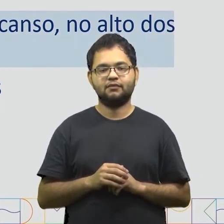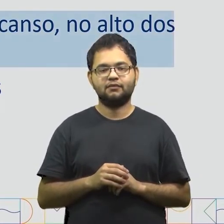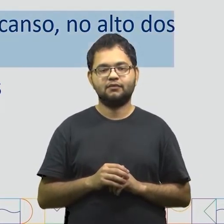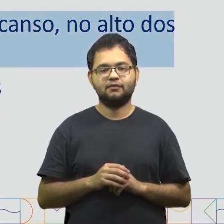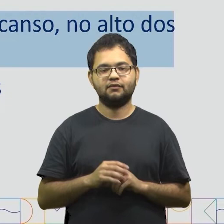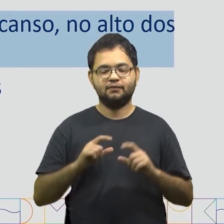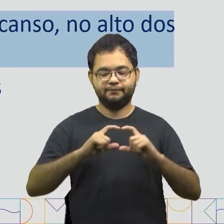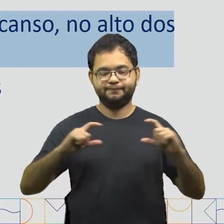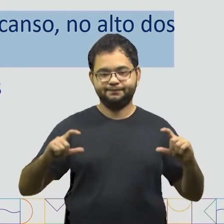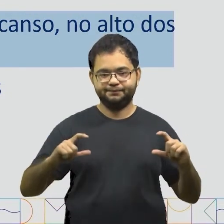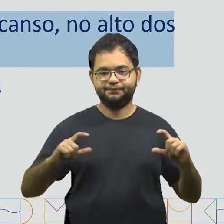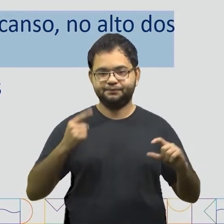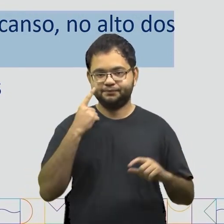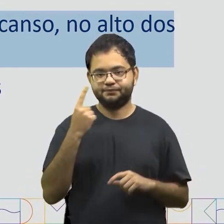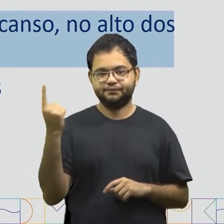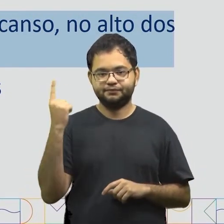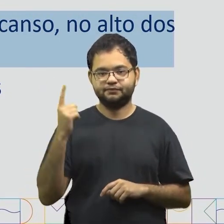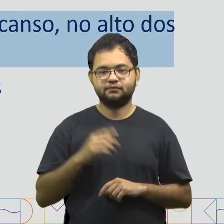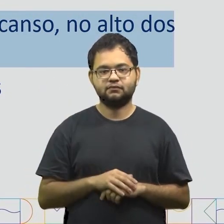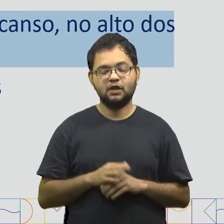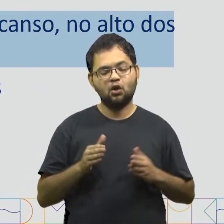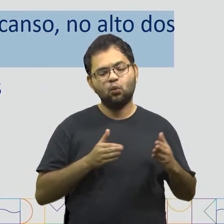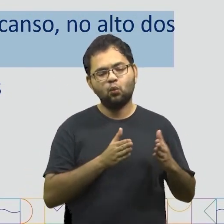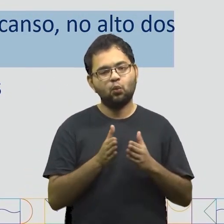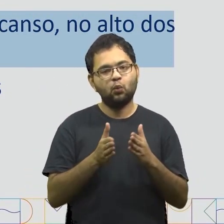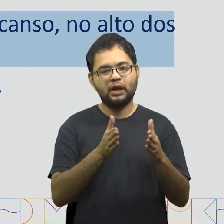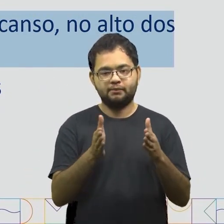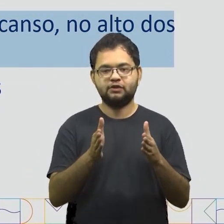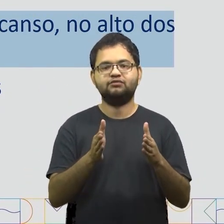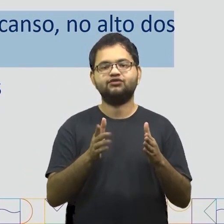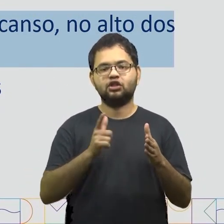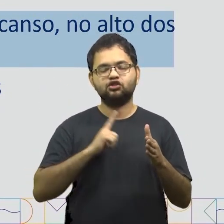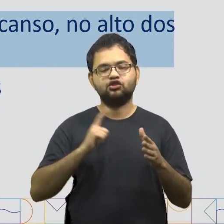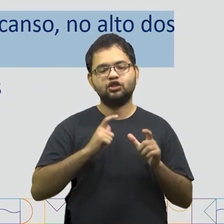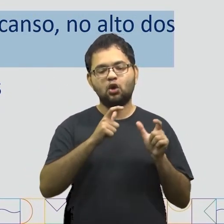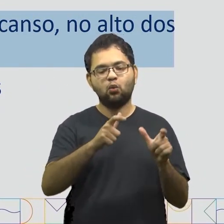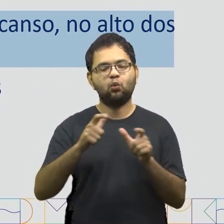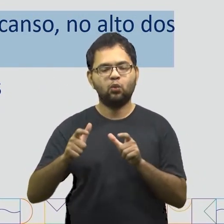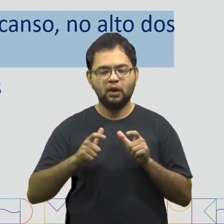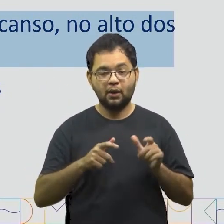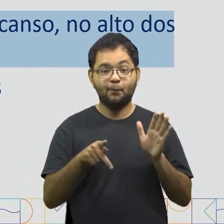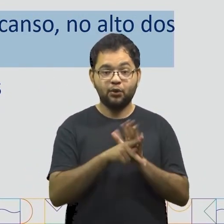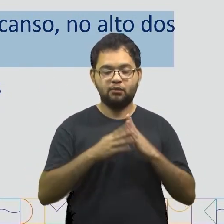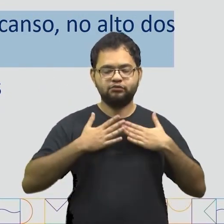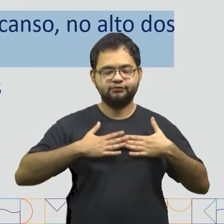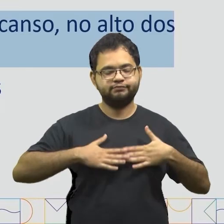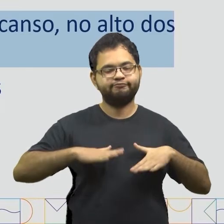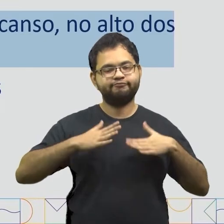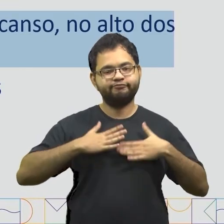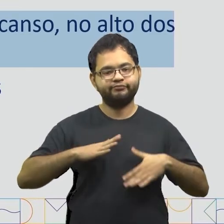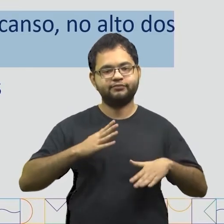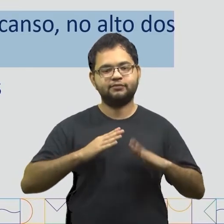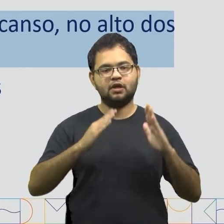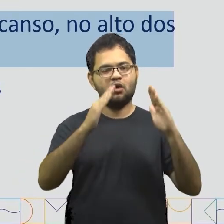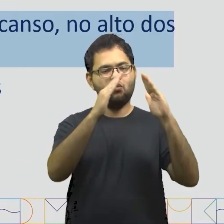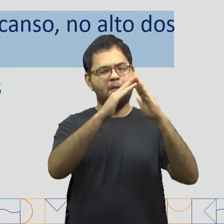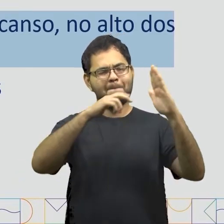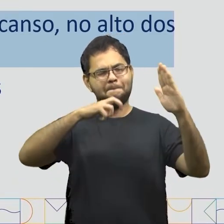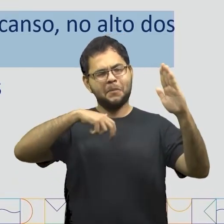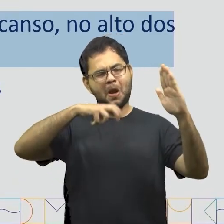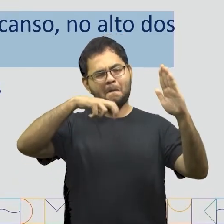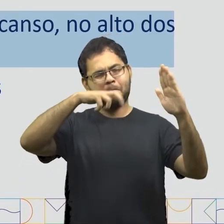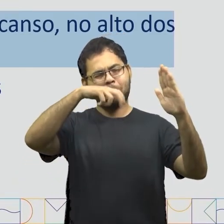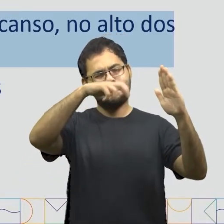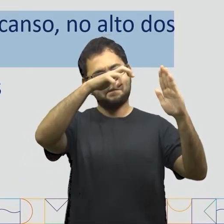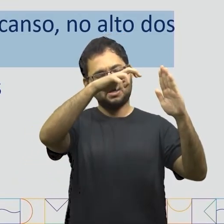vamos a próxima afirmação no percurso desses tropeiros avião locais de descanso no alto dos